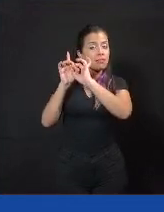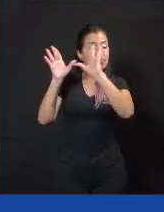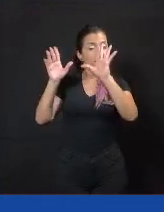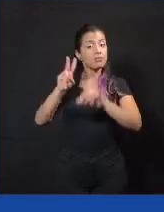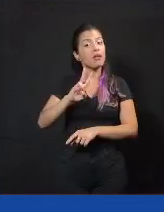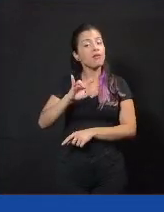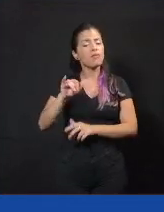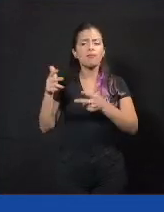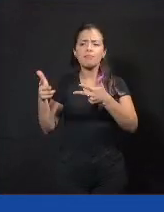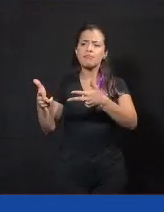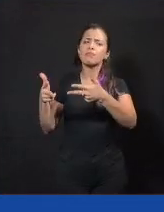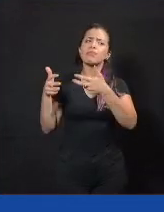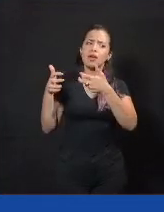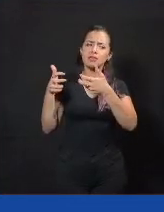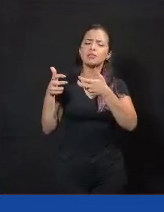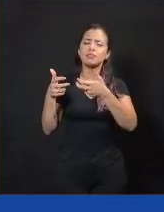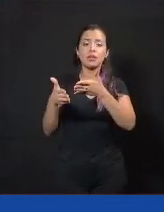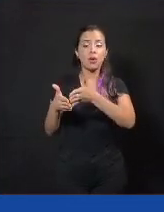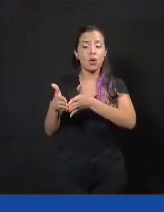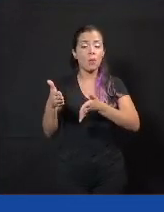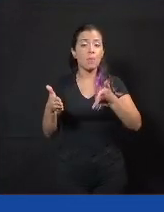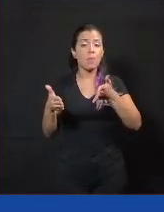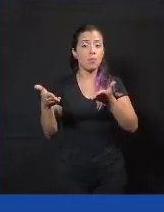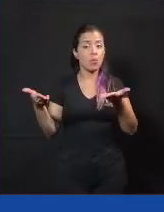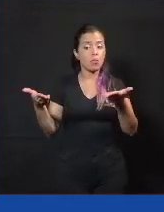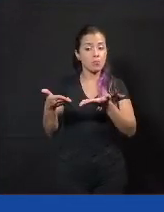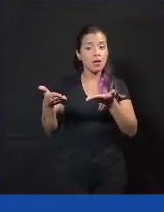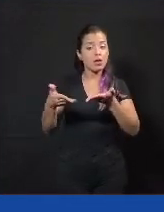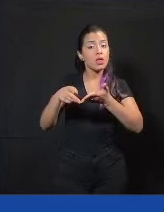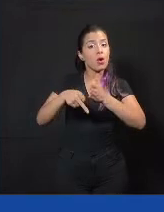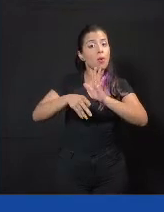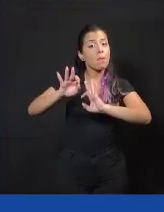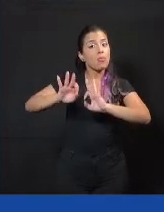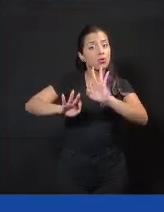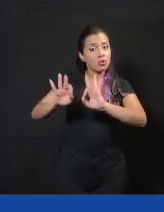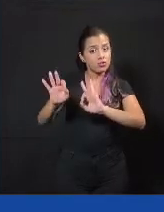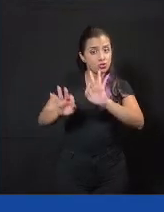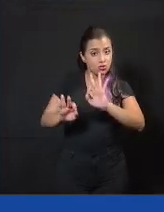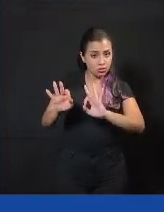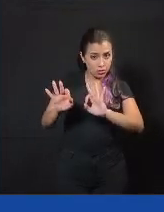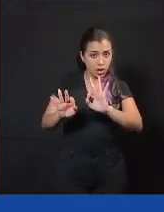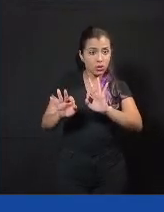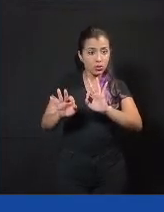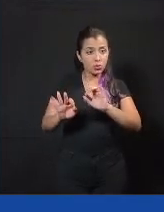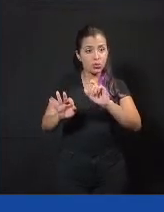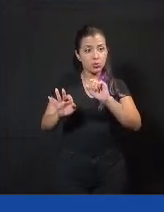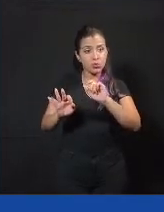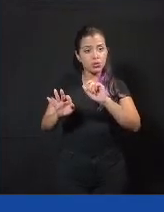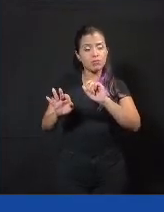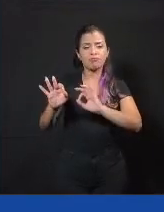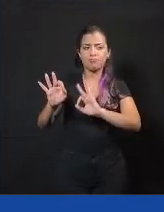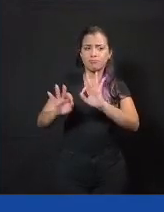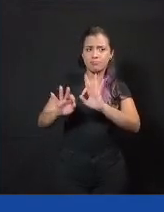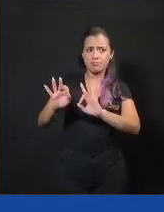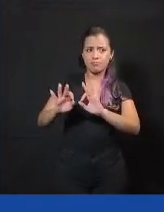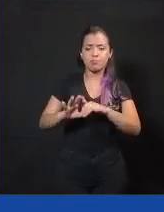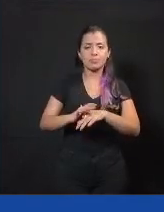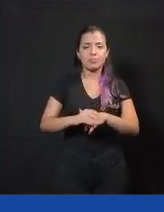perceber que, nesse momento, os projetos que projetavam, os projetos